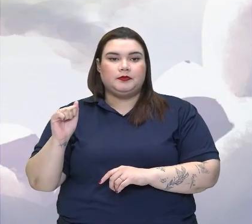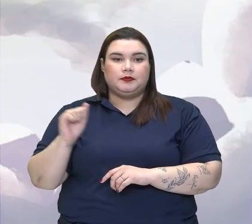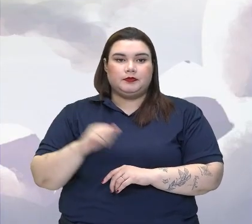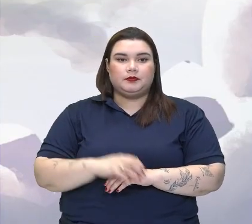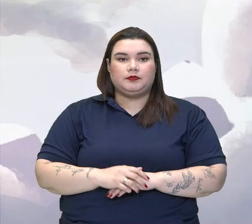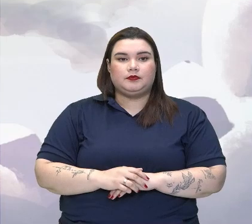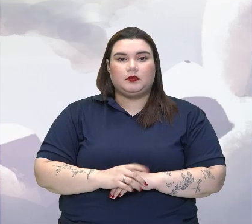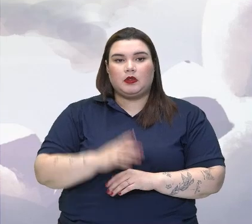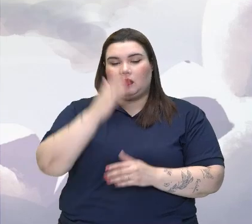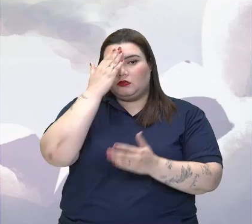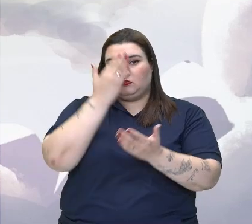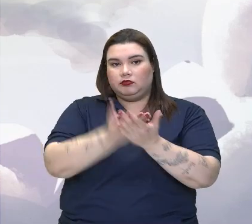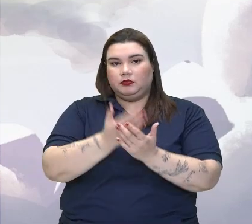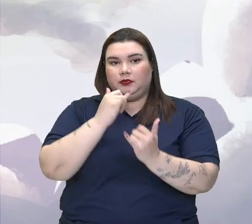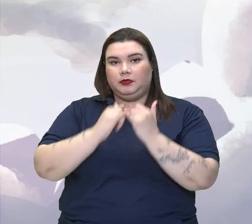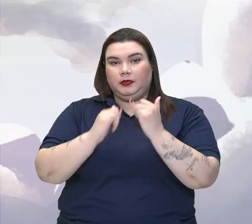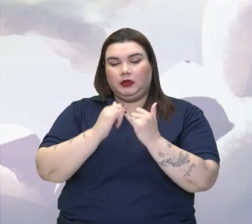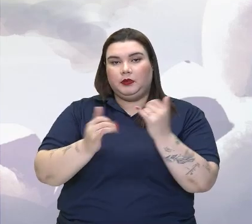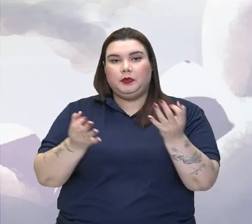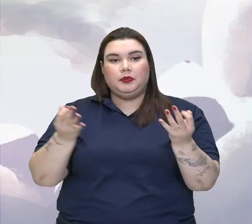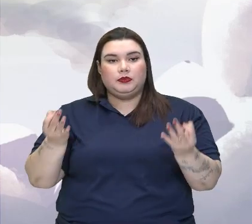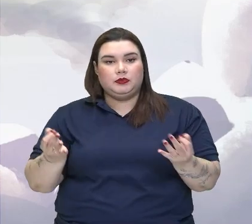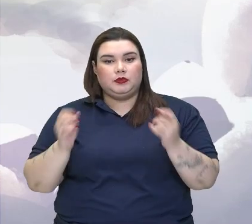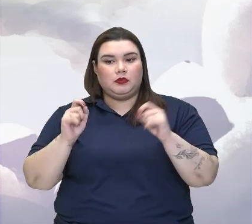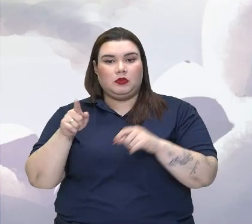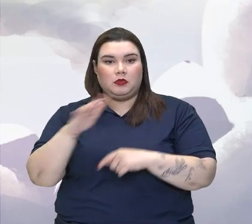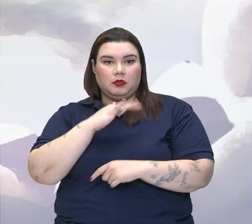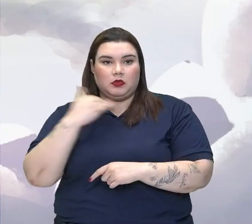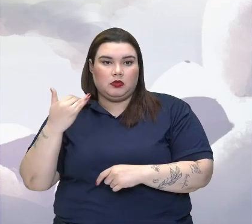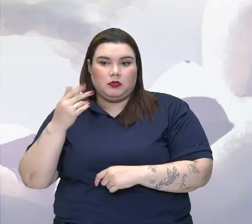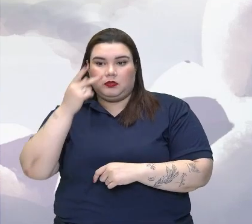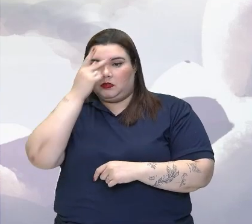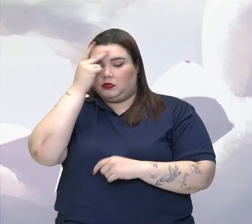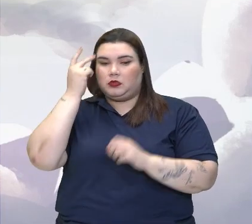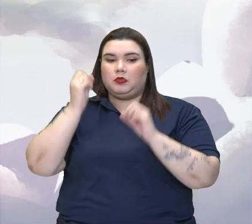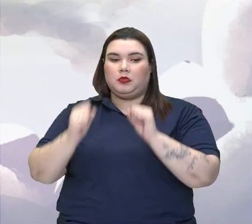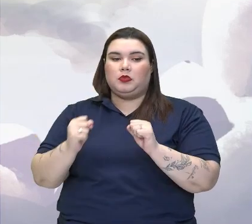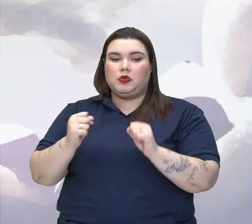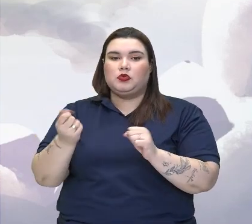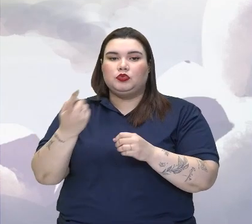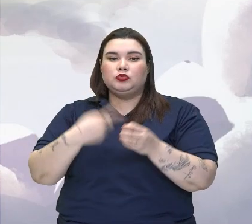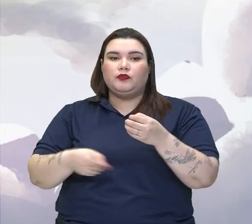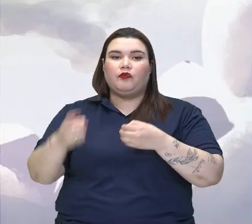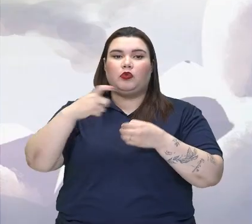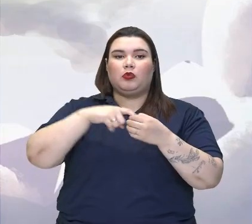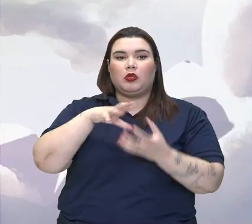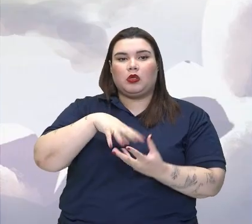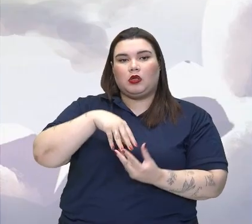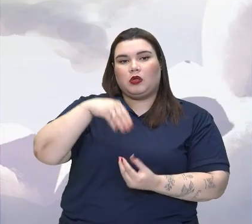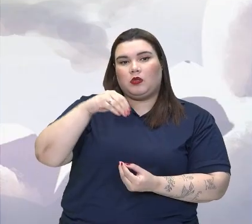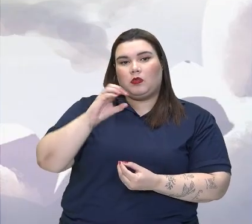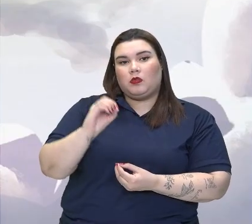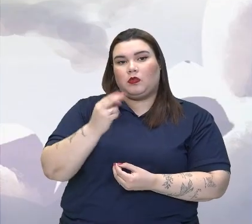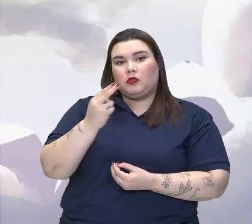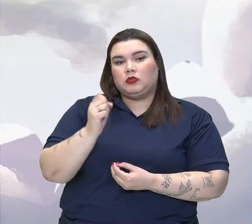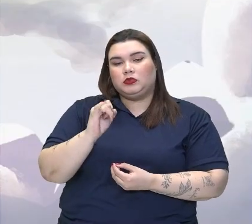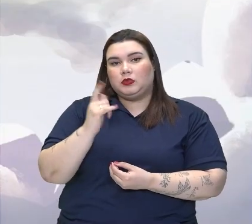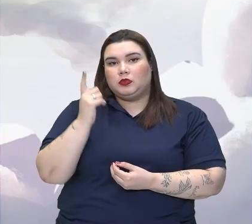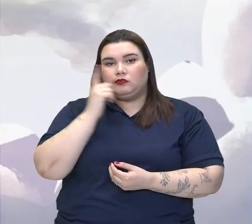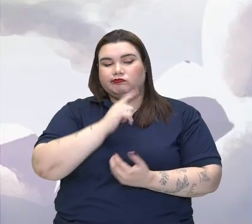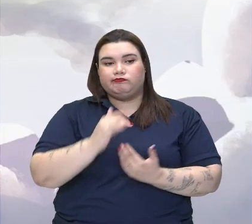é uma crença semelhante à do budismo. Após a morte, a pessoa pode reencarnar, ou, caso tenha conseguido